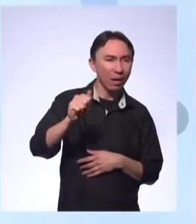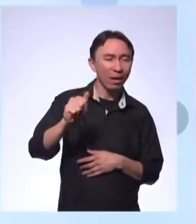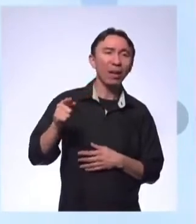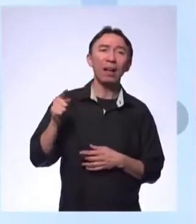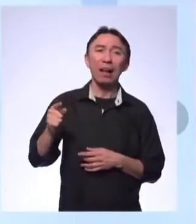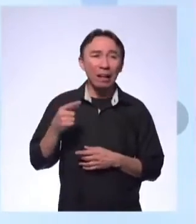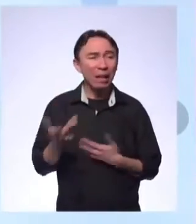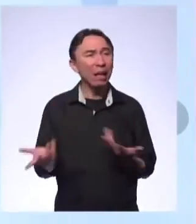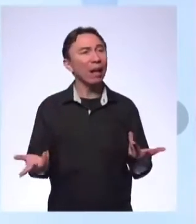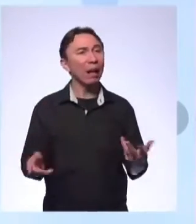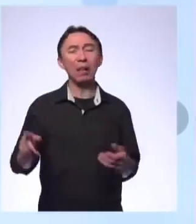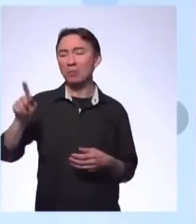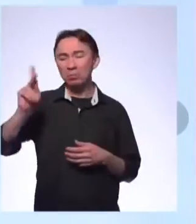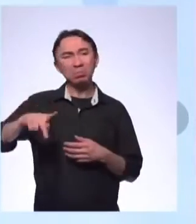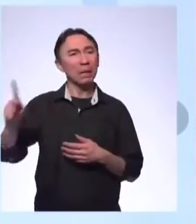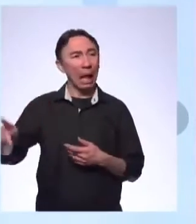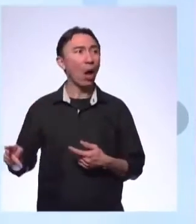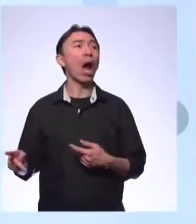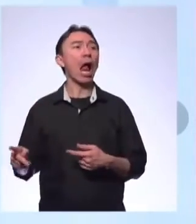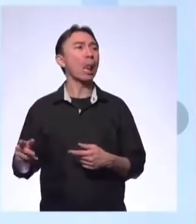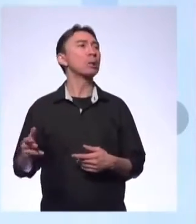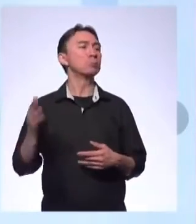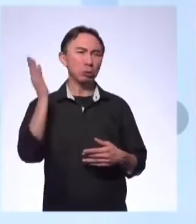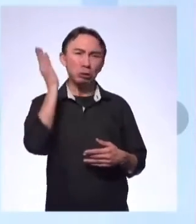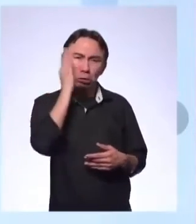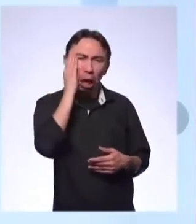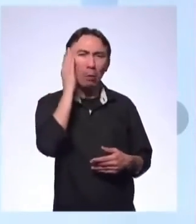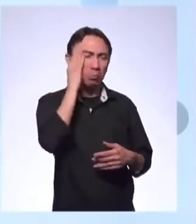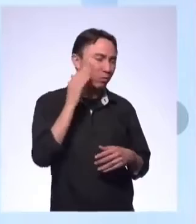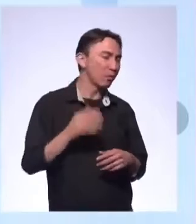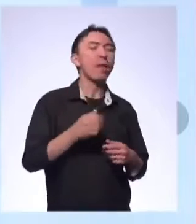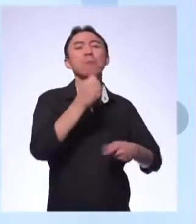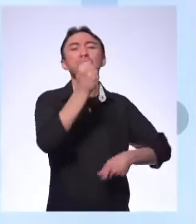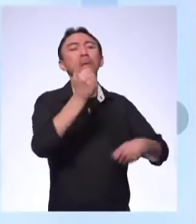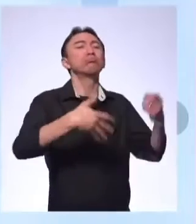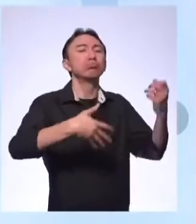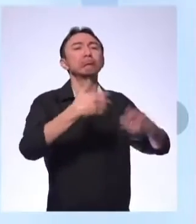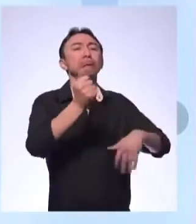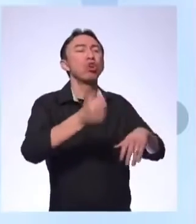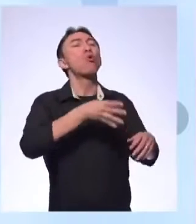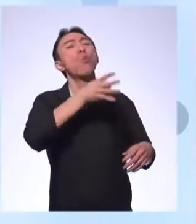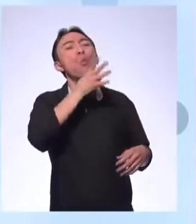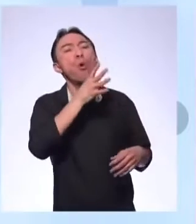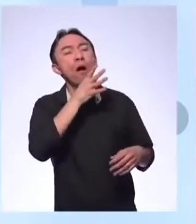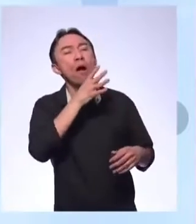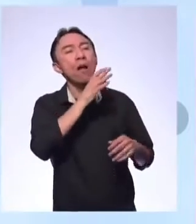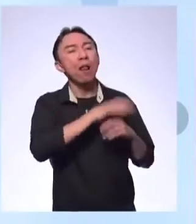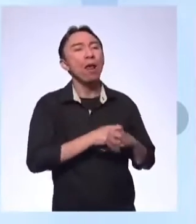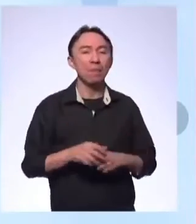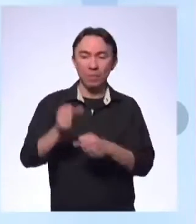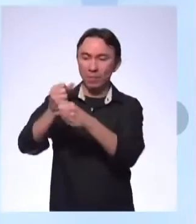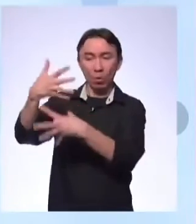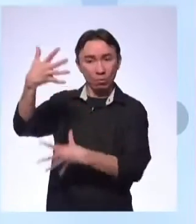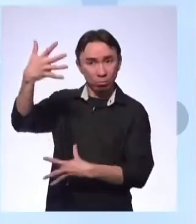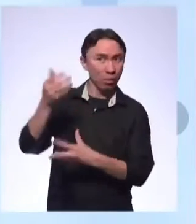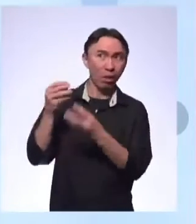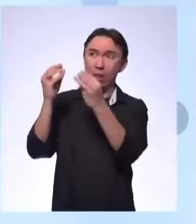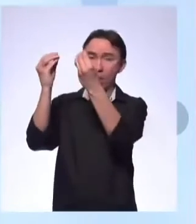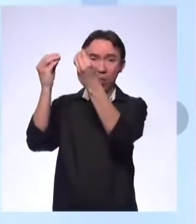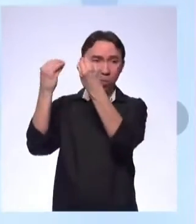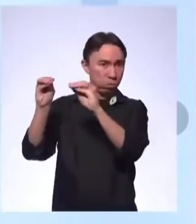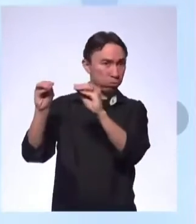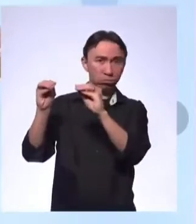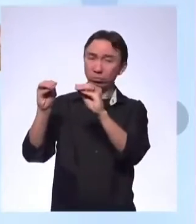daqui é verdade a professora sábado que está falando ela colocou lá no chat uma boa um bom